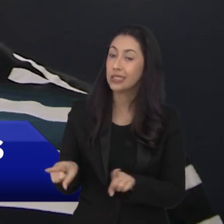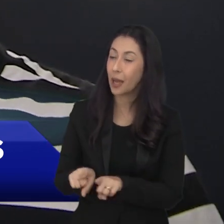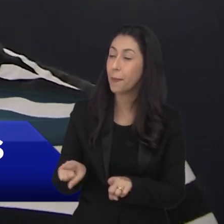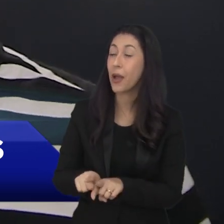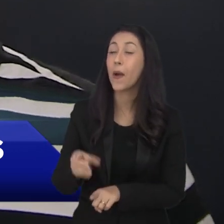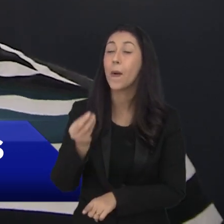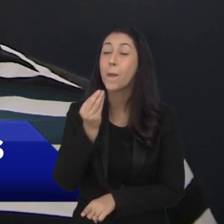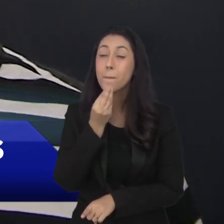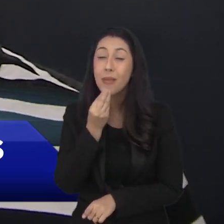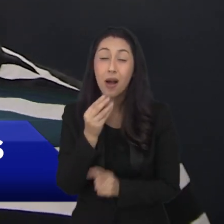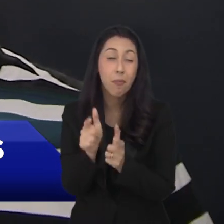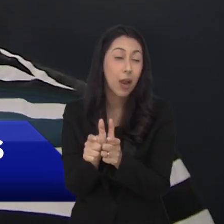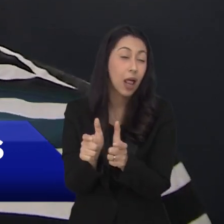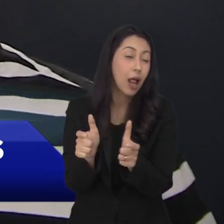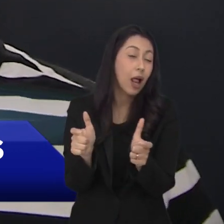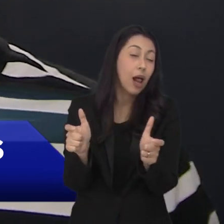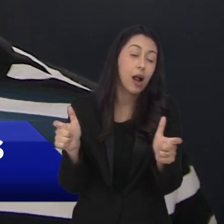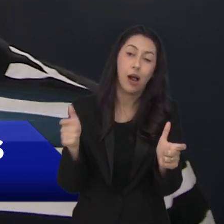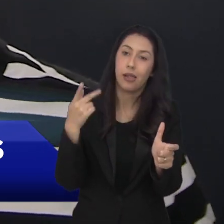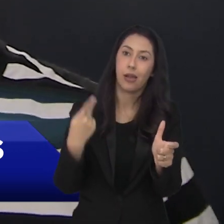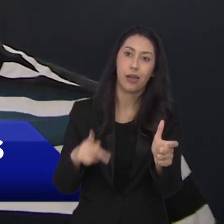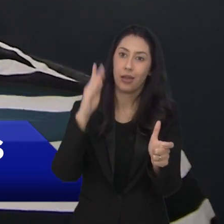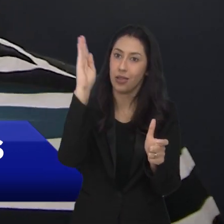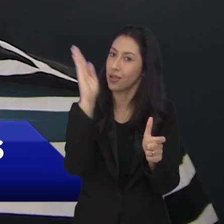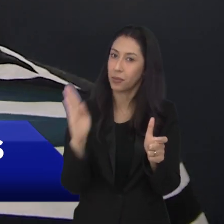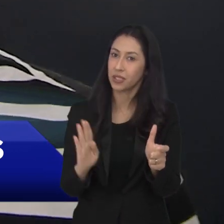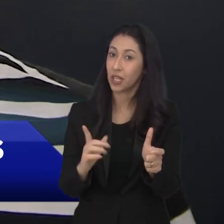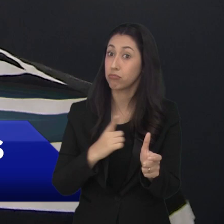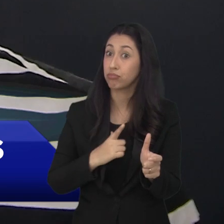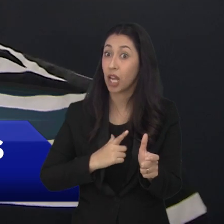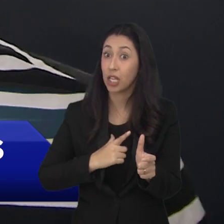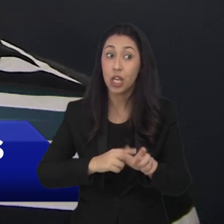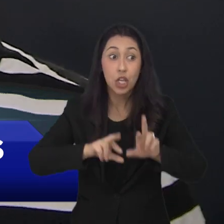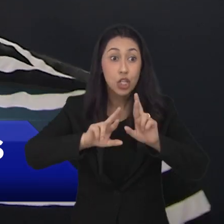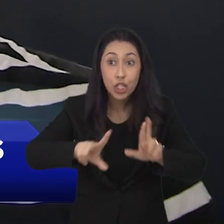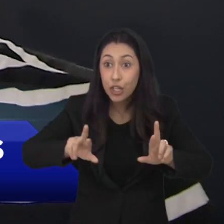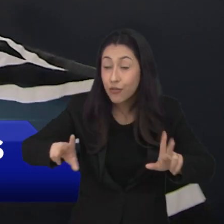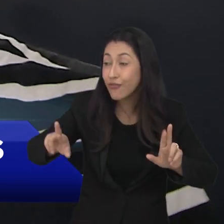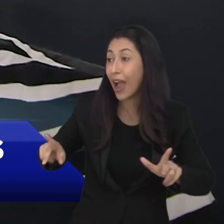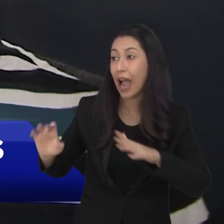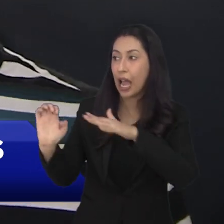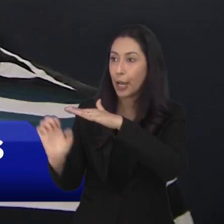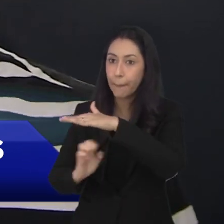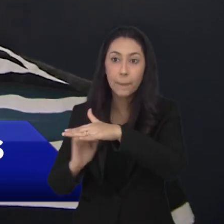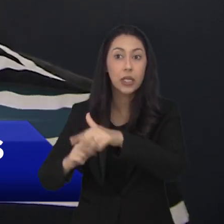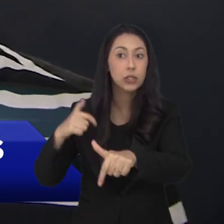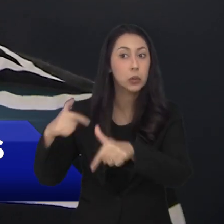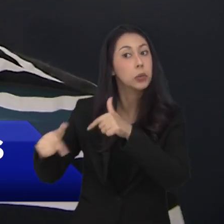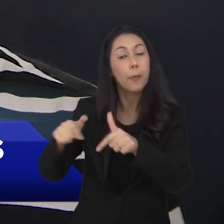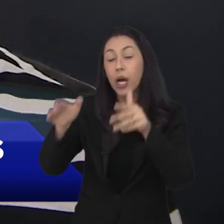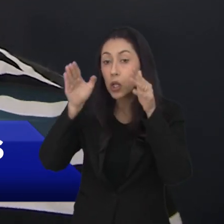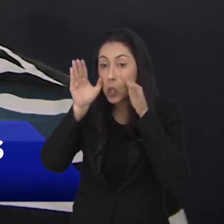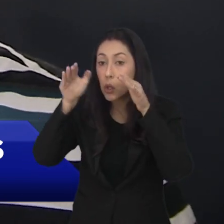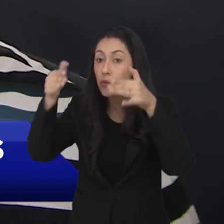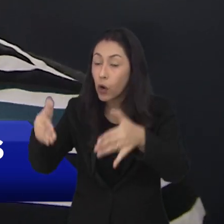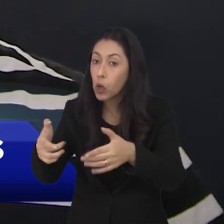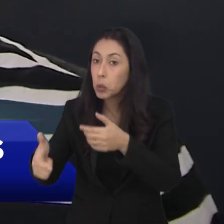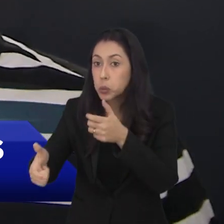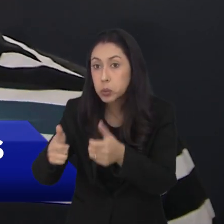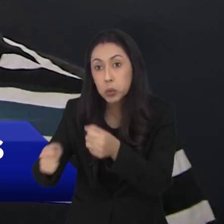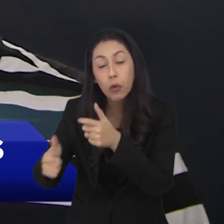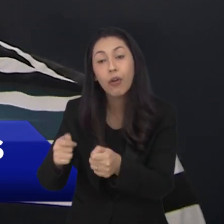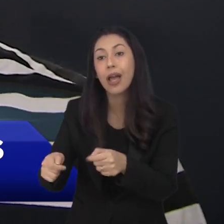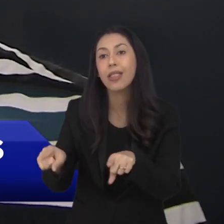ela é bem grande, principalmente aqui no Brasil. A gente tem muitas empresas que trabalham com isso, muitos estúdios que